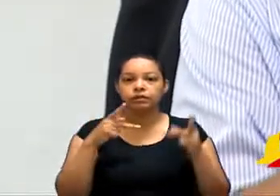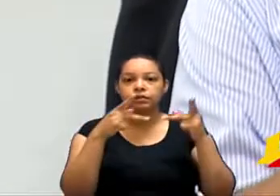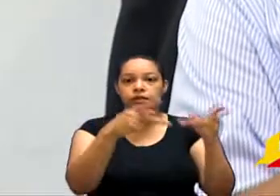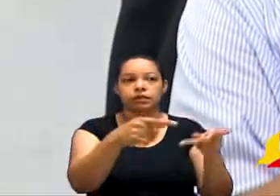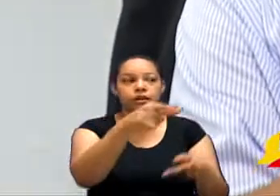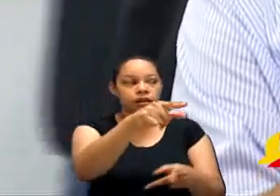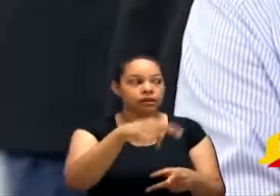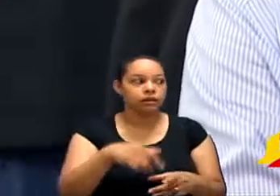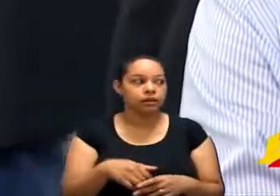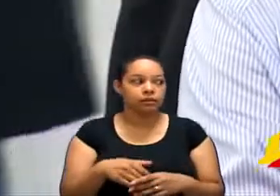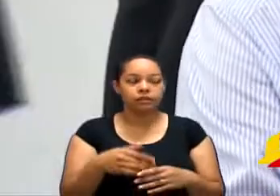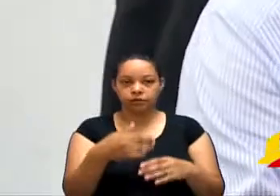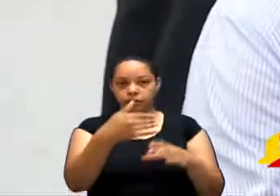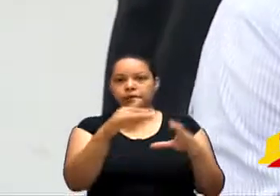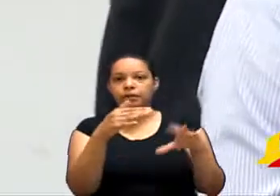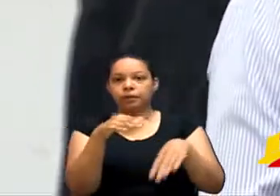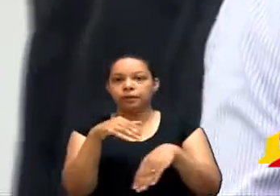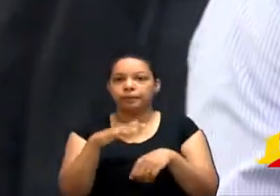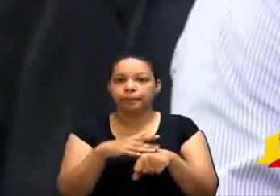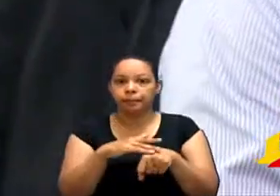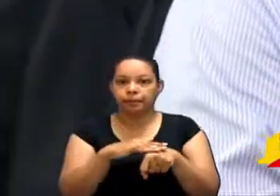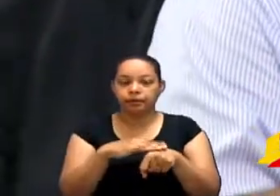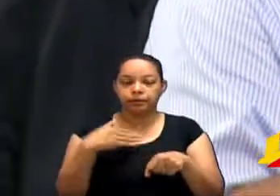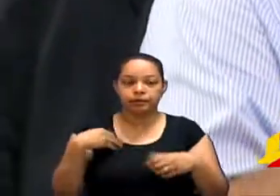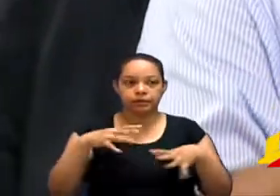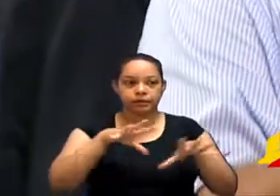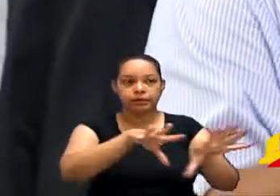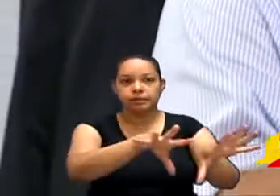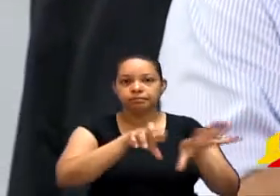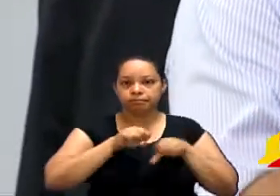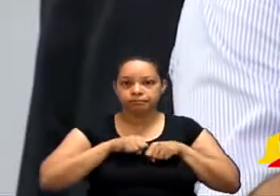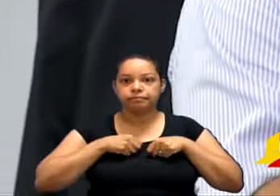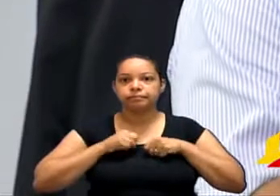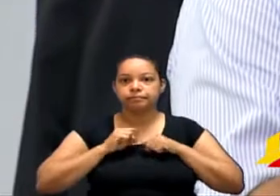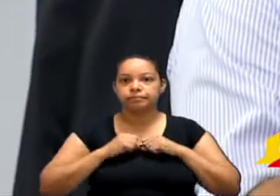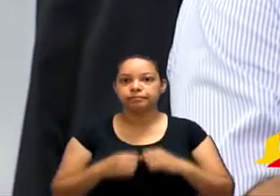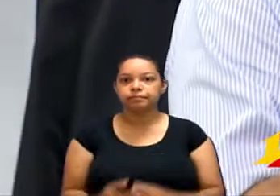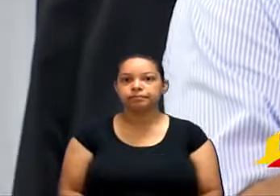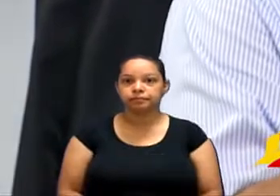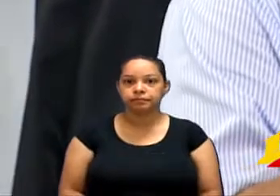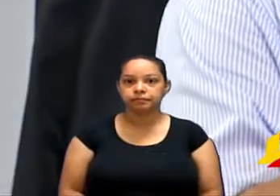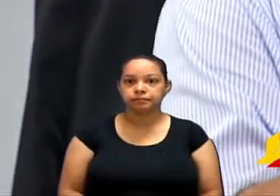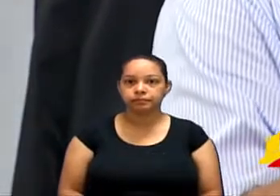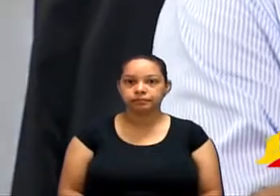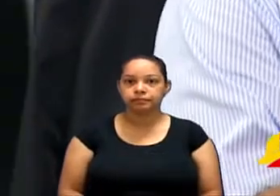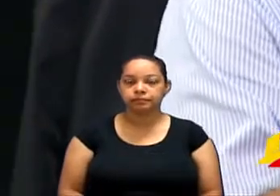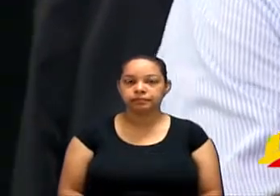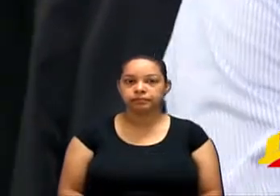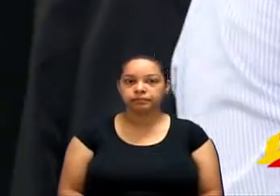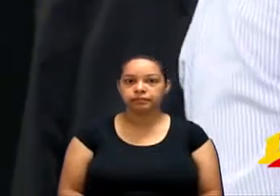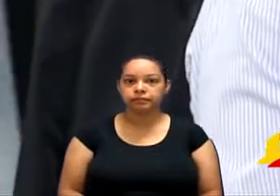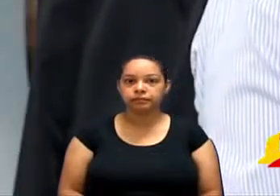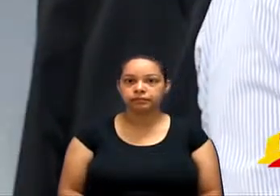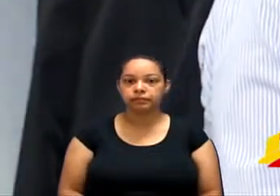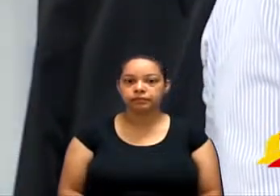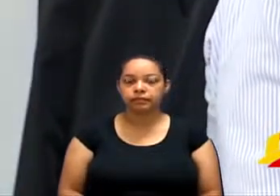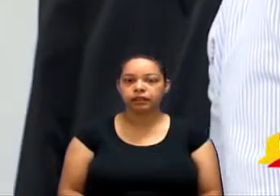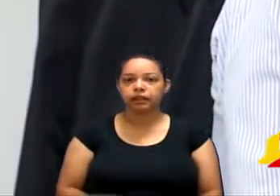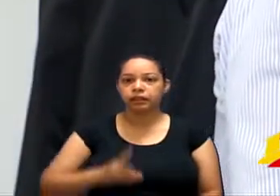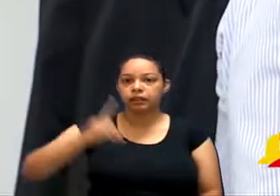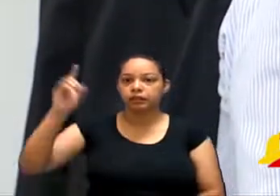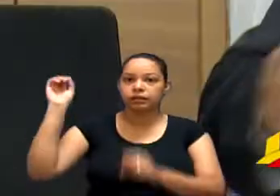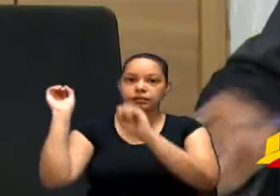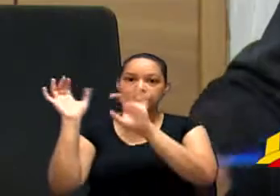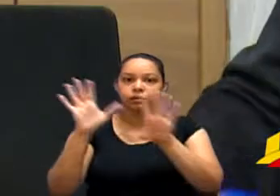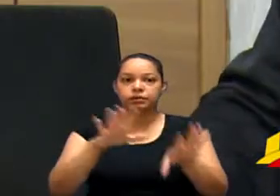pouquinho de gripe para ele lá foi lá na chácara um abraço Marinho que Deus abençoe você e sua família quero